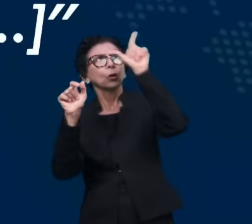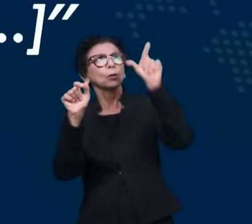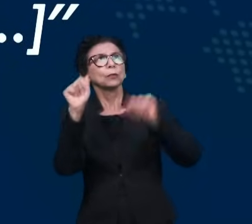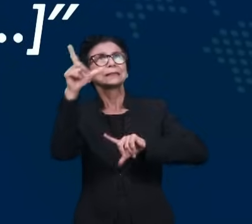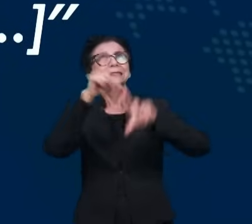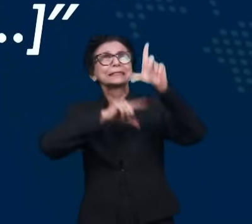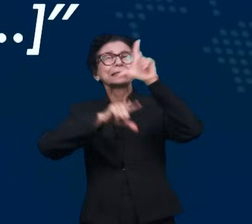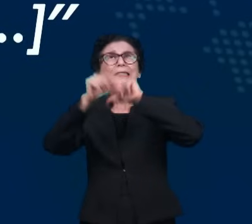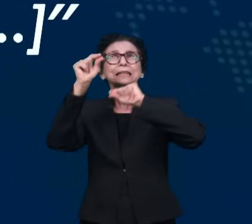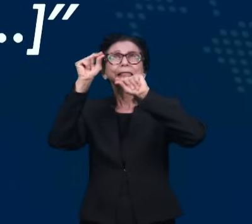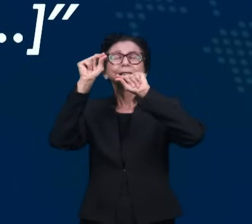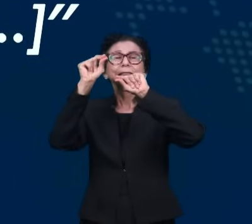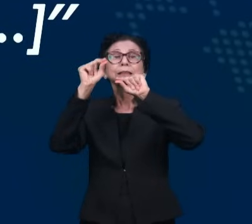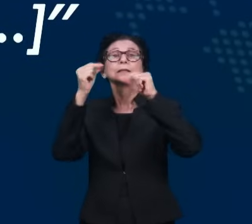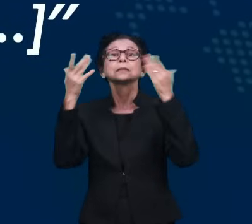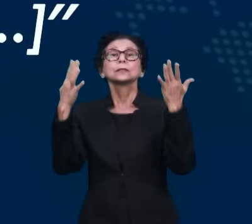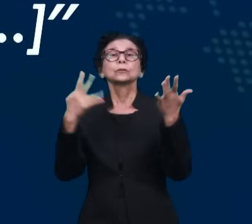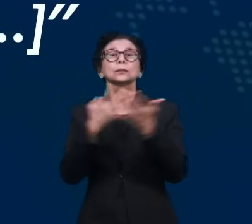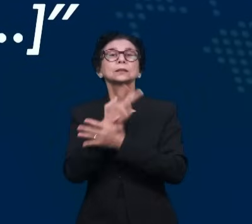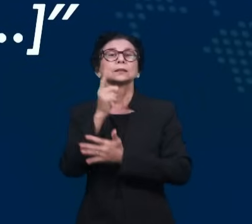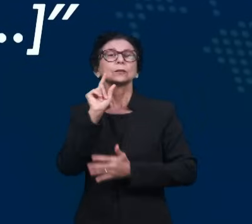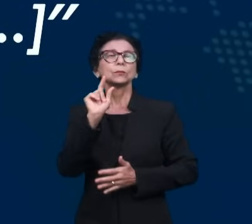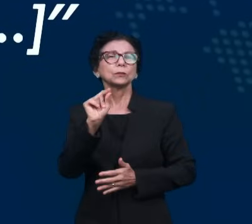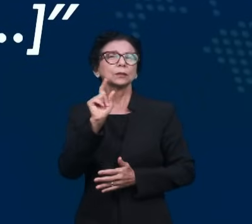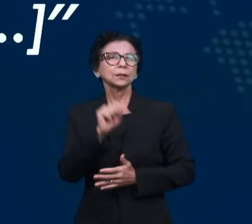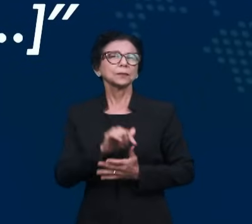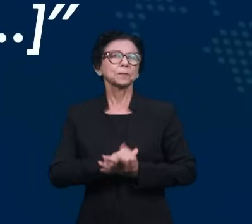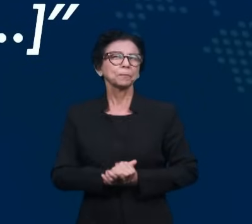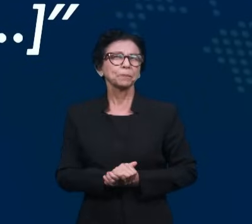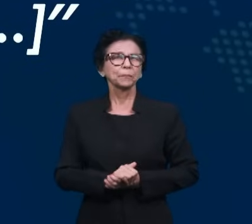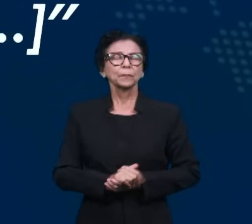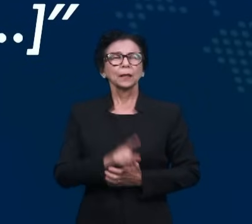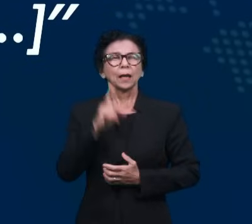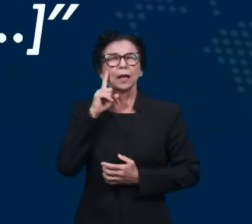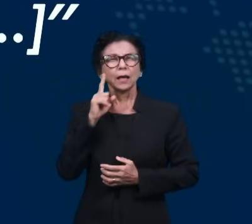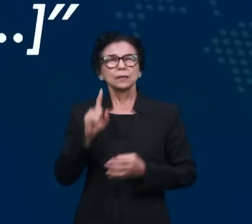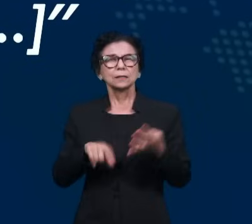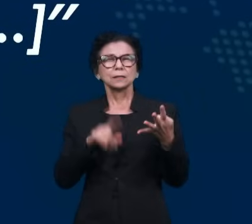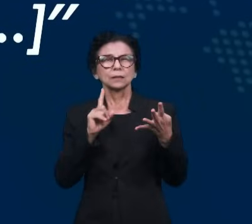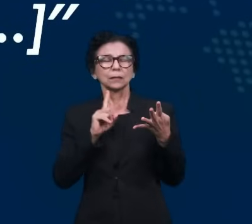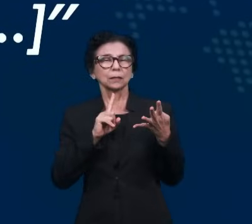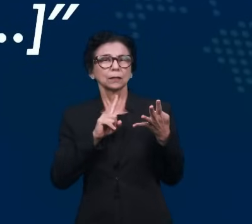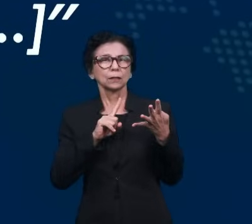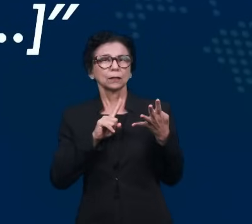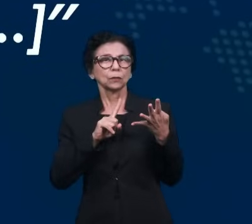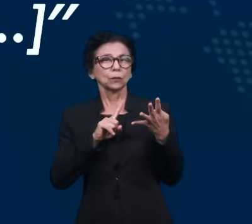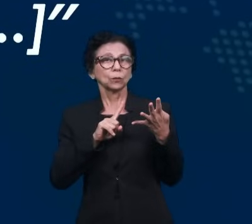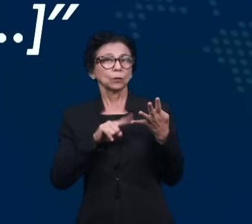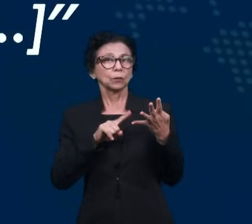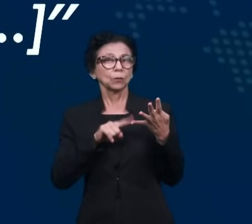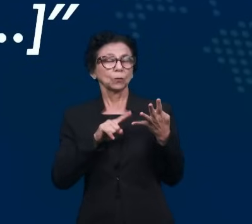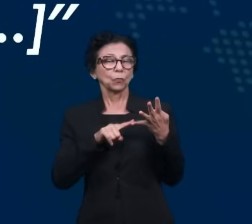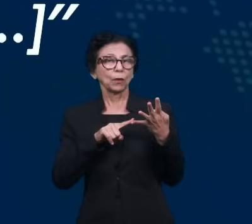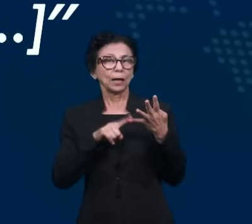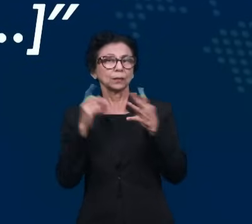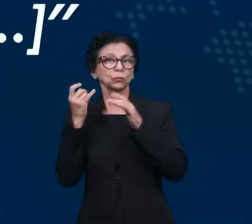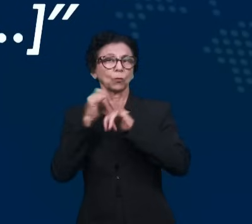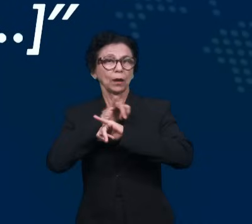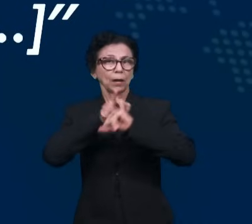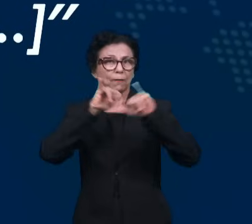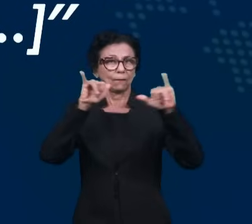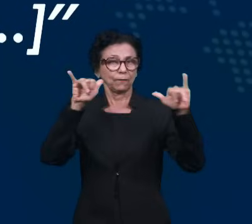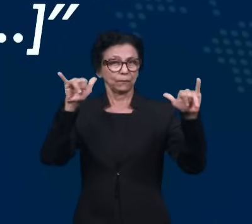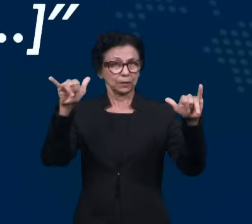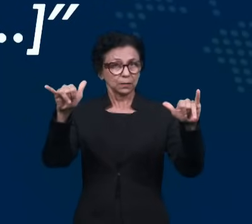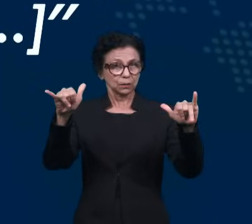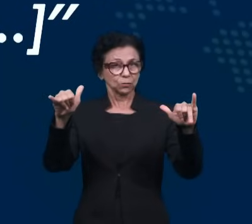E nós queremos lembrar, meus irmãos, que esta quarta trombeta será o momento, quando ela